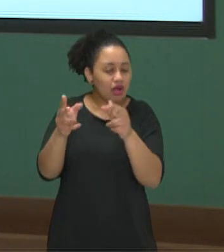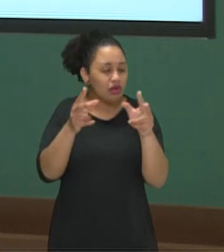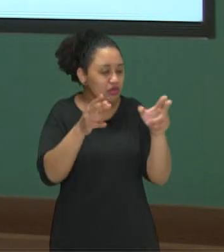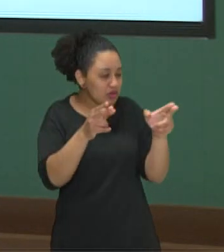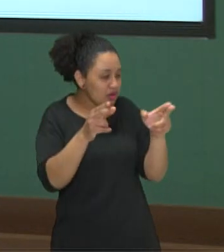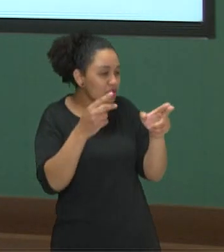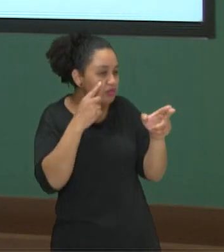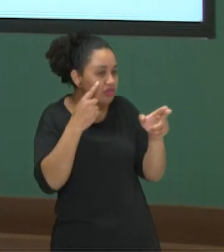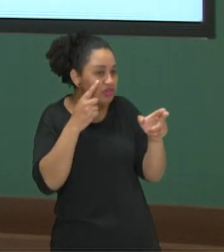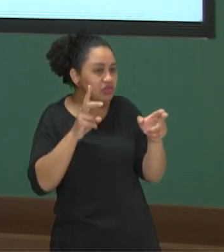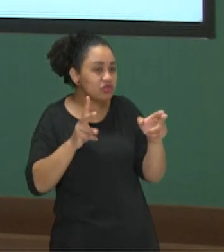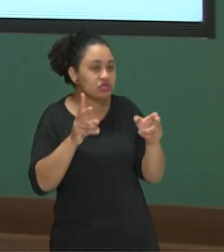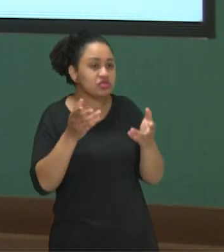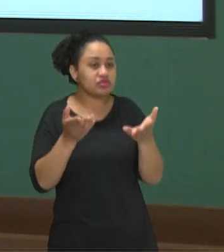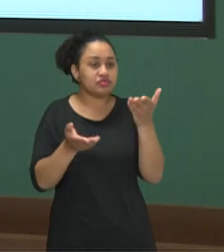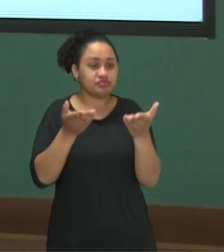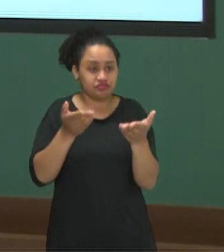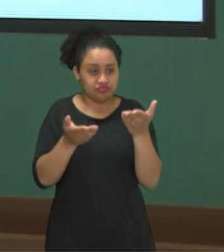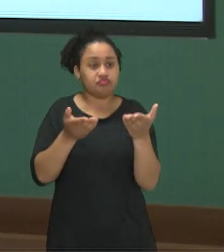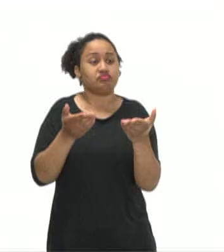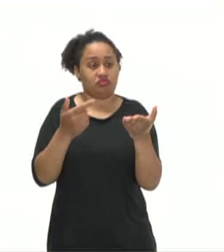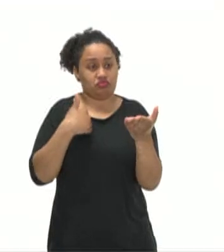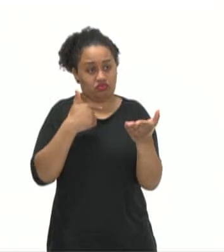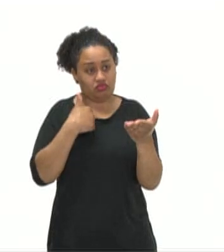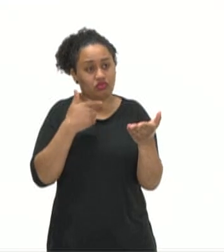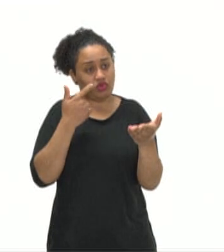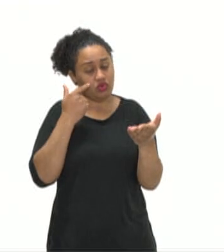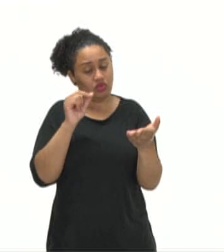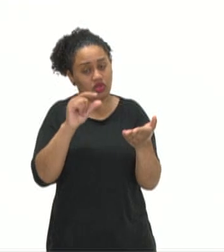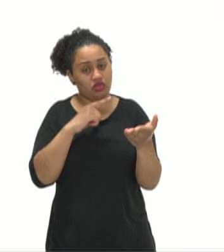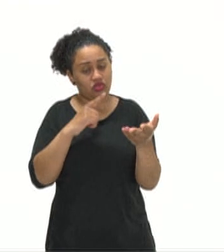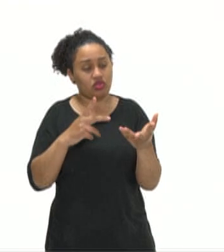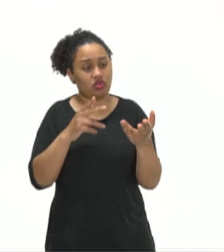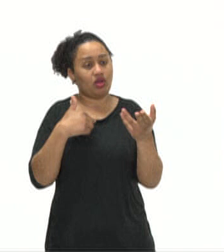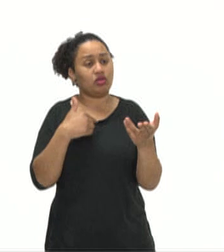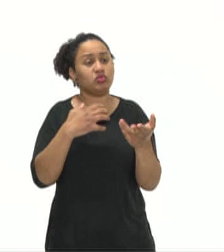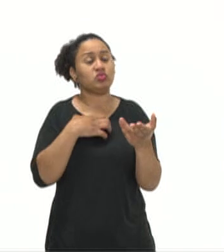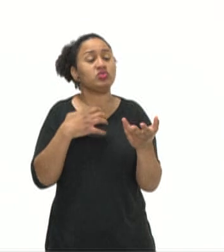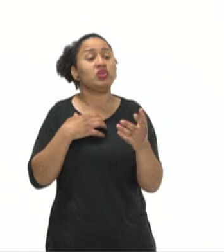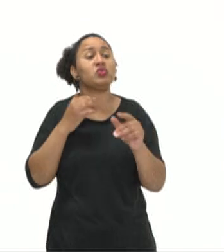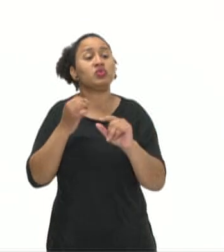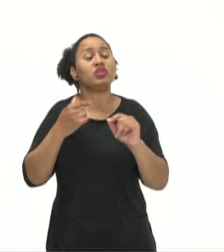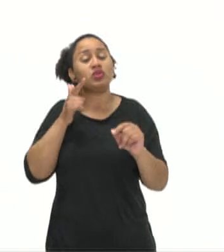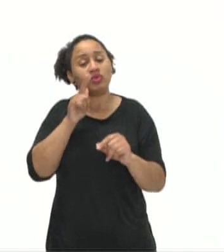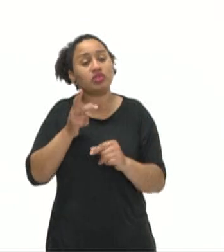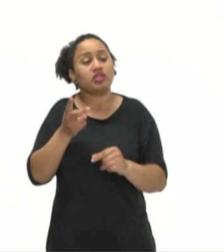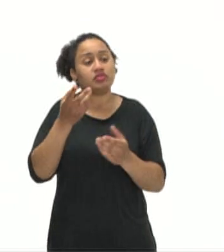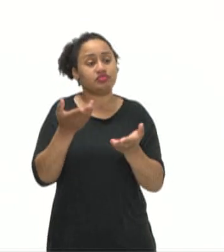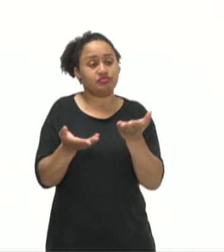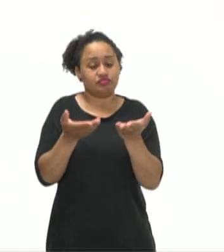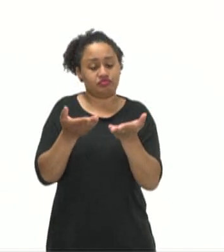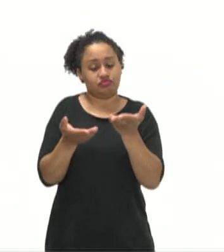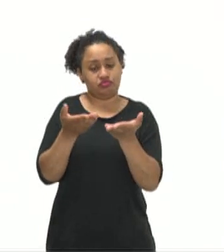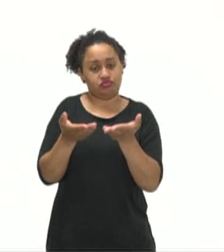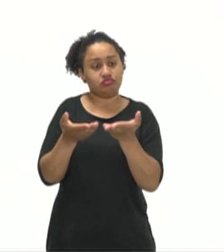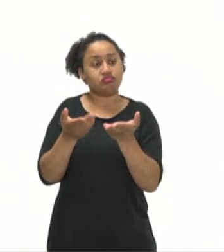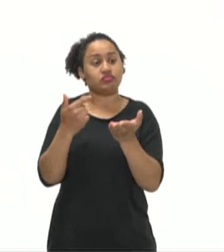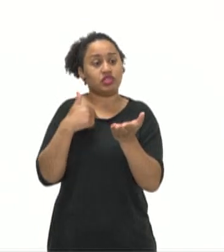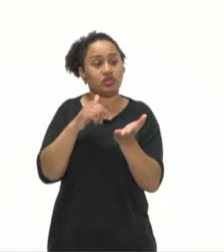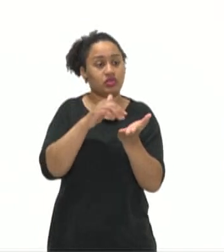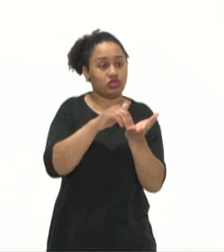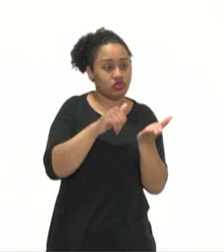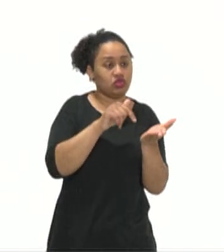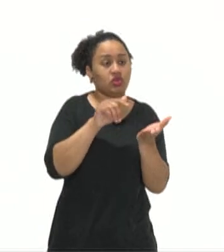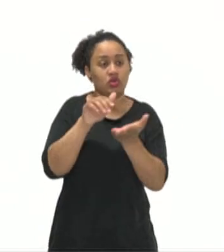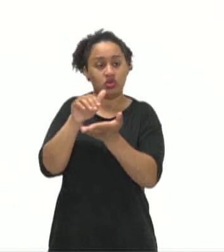equilibrado. Elementos que possuíam a mesma massa de cada prato da balança, de modo que ela permanecesse em equilíbrio. Então, ele tirou